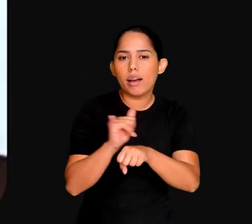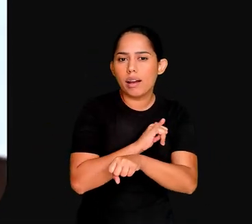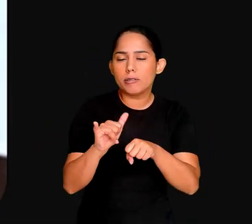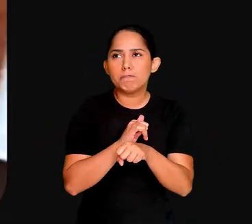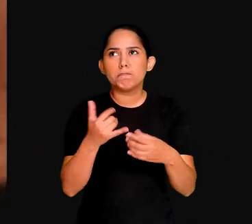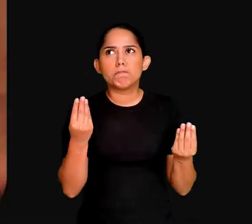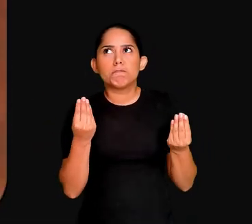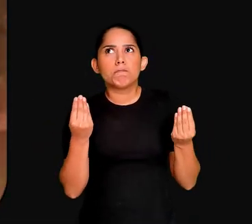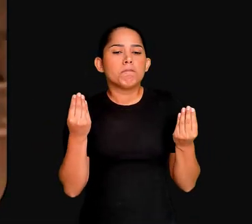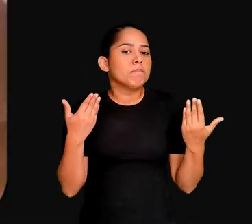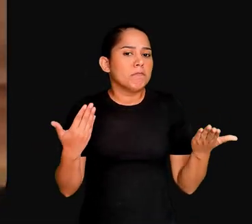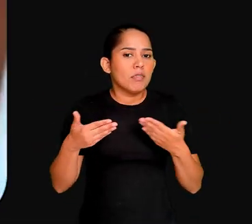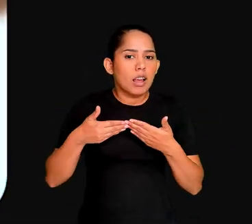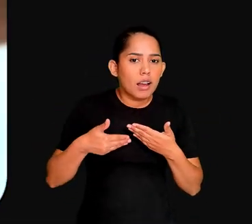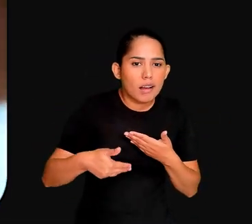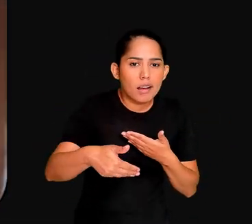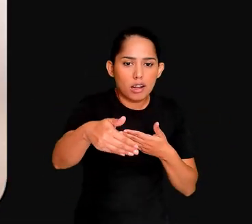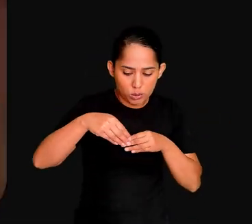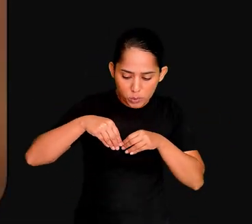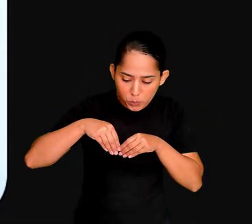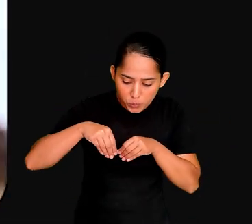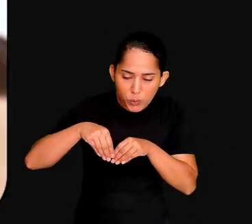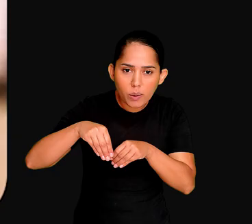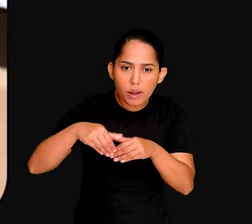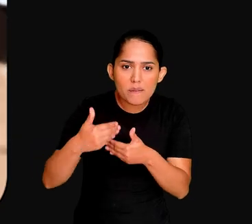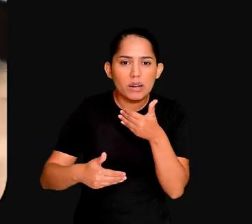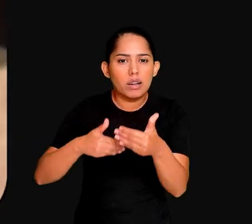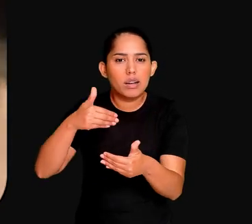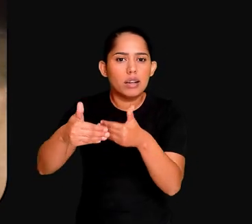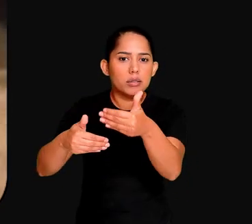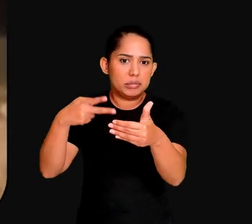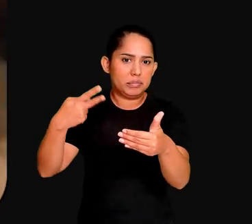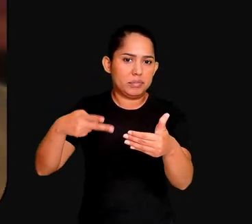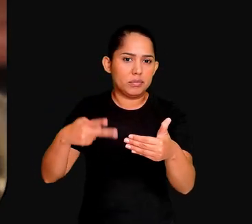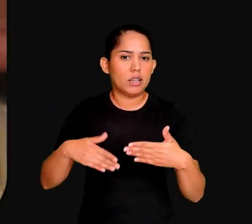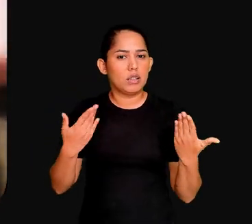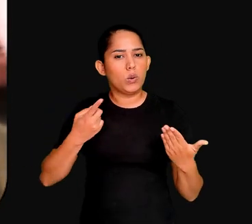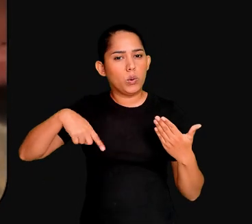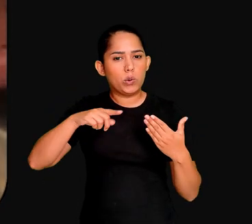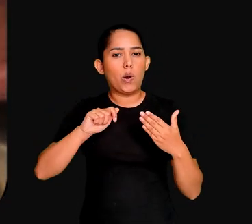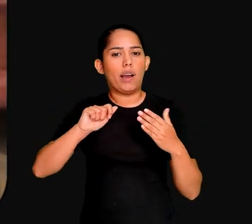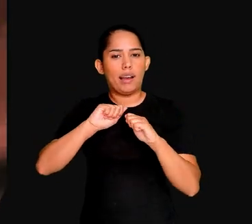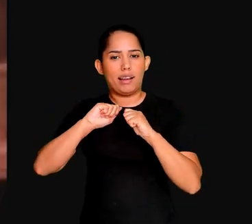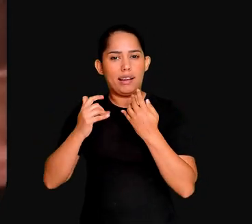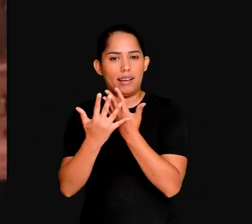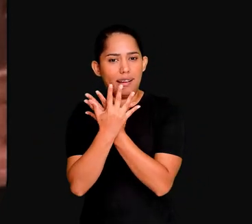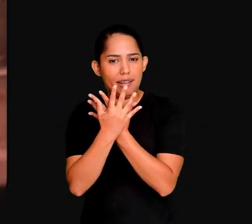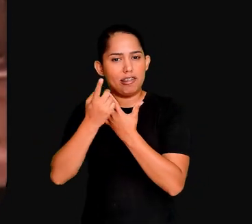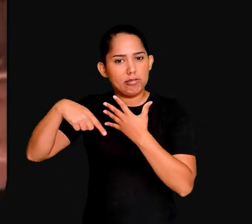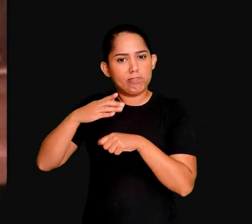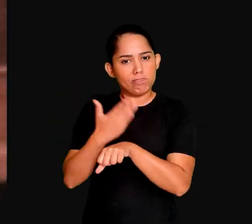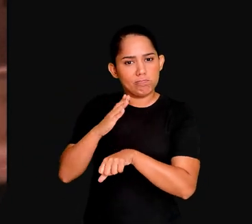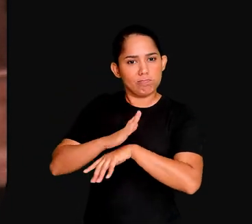é. Então, nós teríamos um caminho, digamos, daqui para lá, um caminho evolutivo do solo, né? Perfeito.